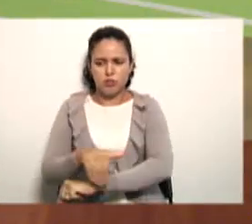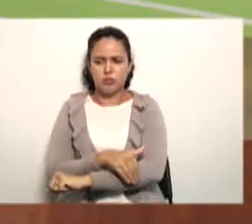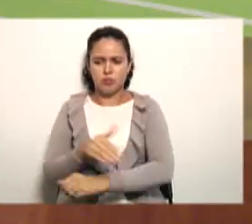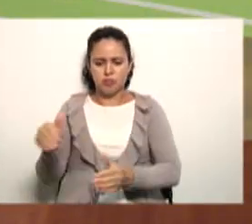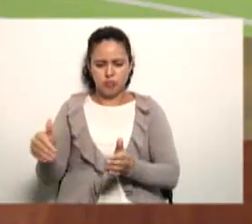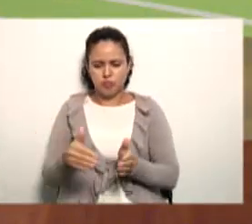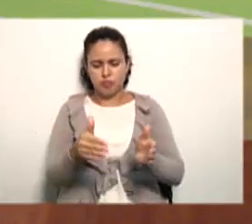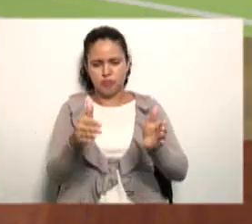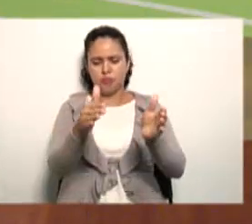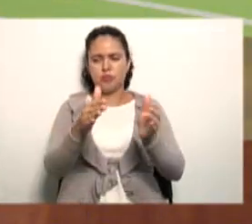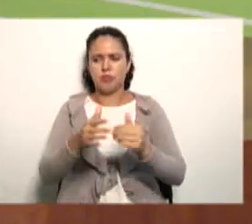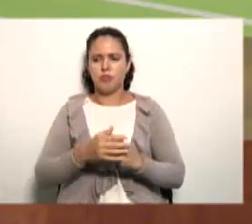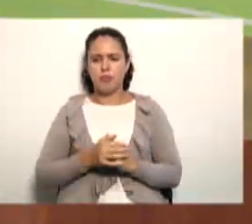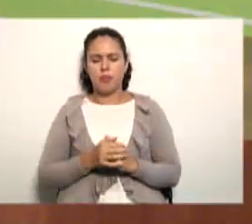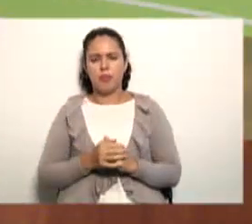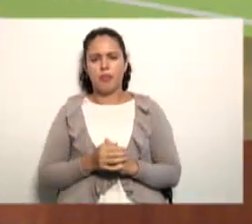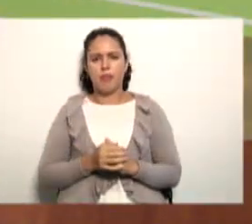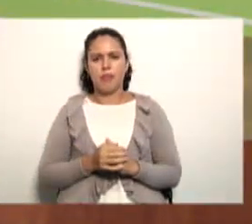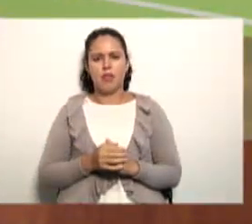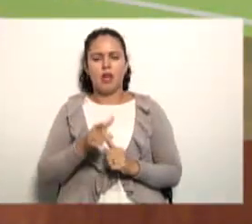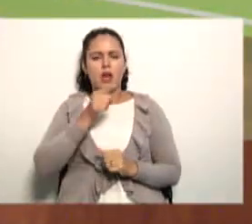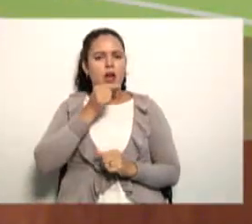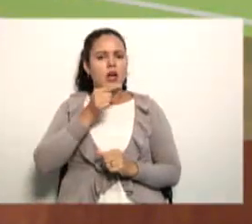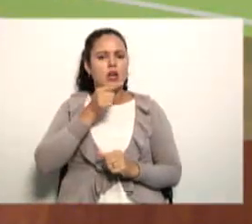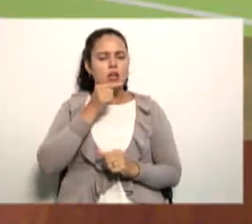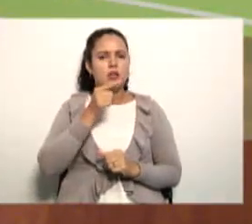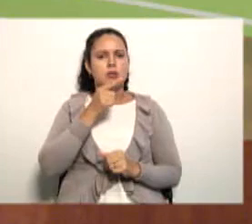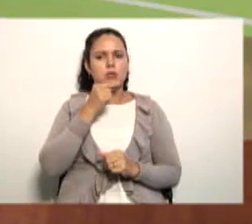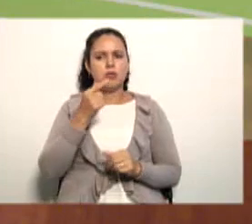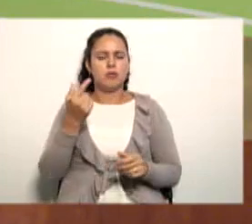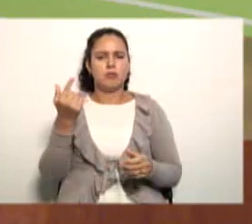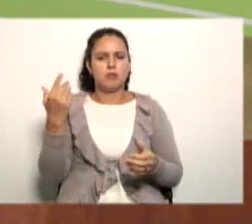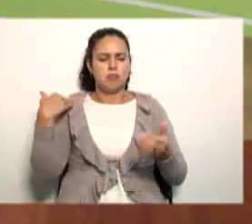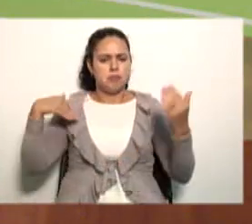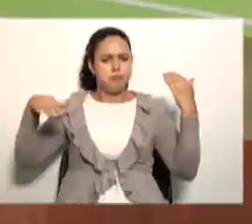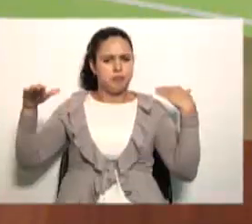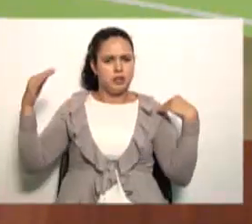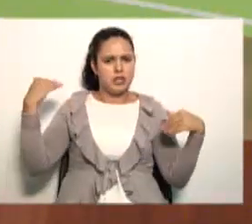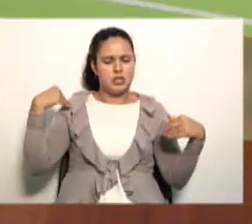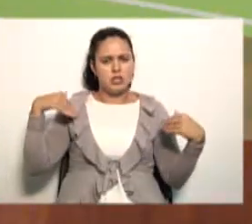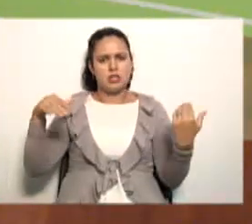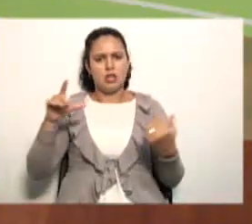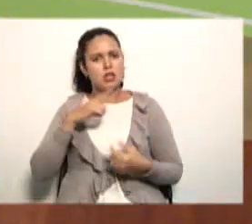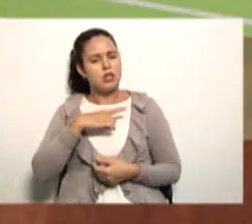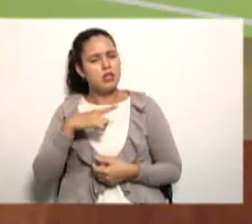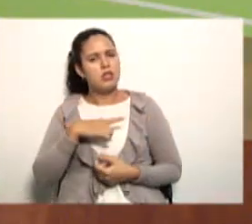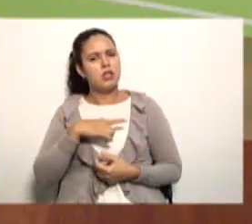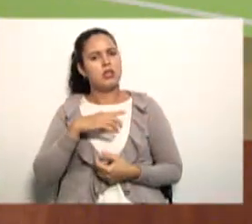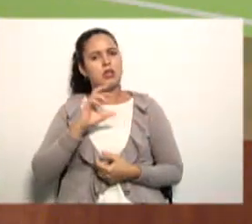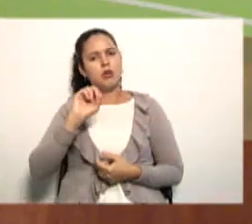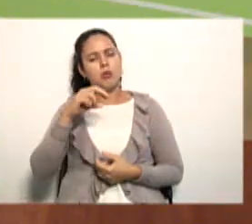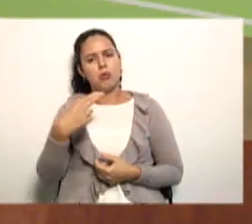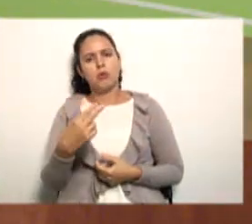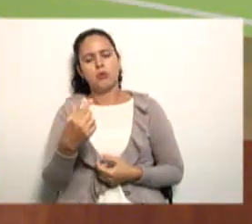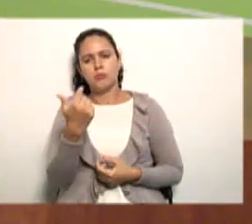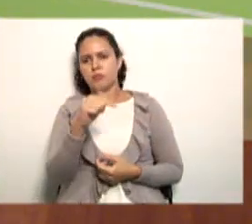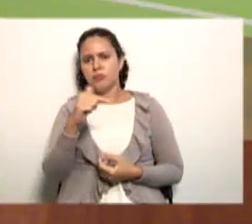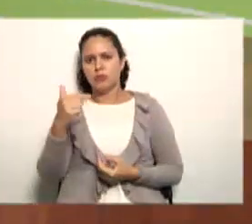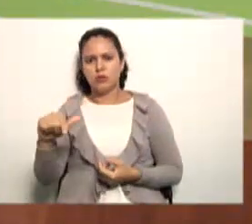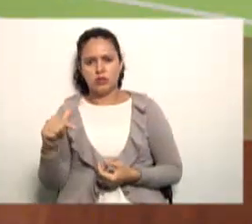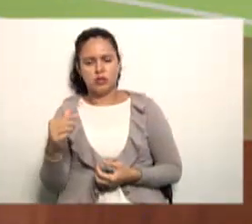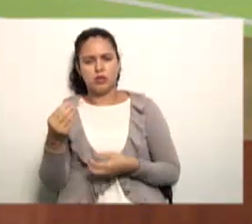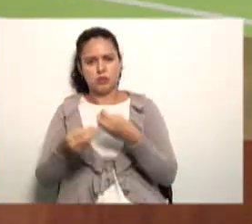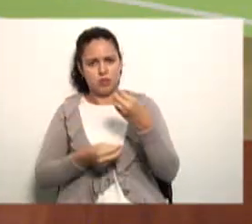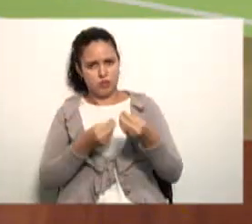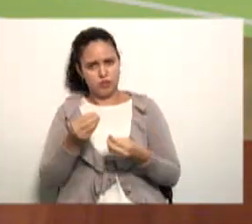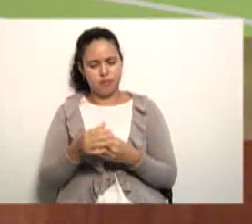encanado, de disponibilidade de água, de lazer naquela determinada cidade, naquela determinada região. Então, muitas